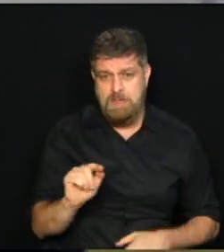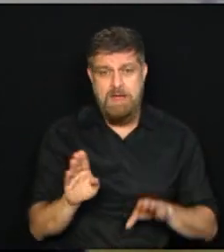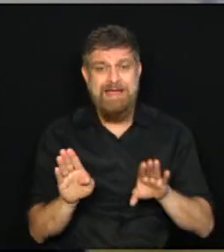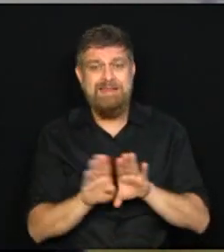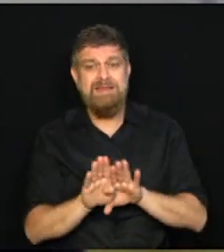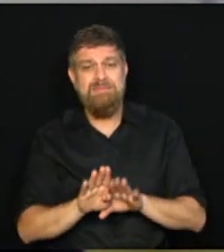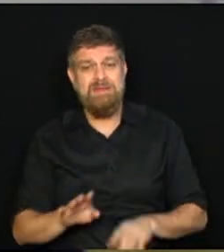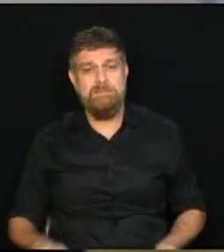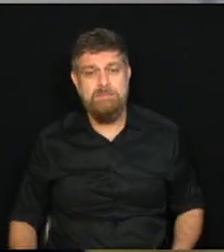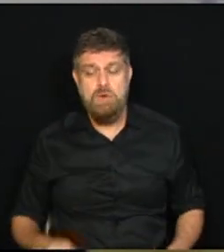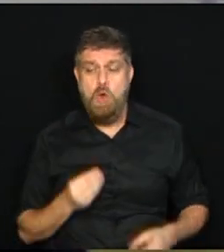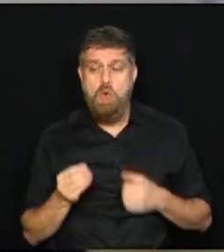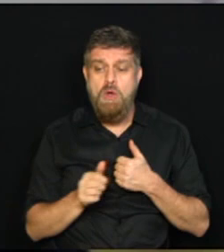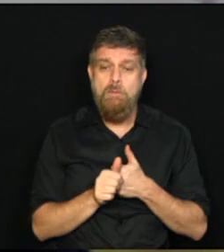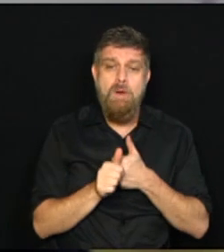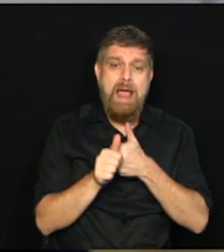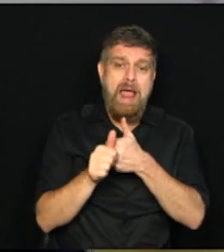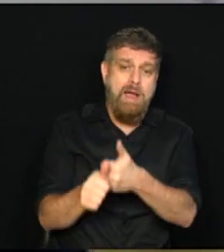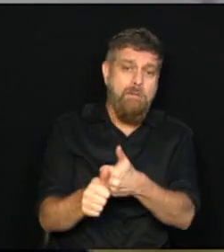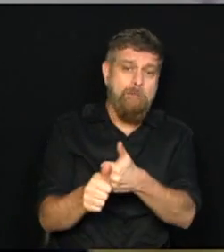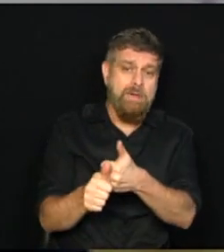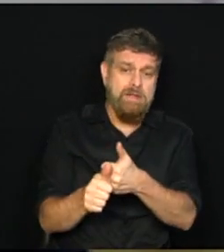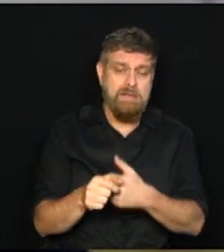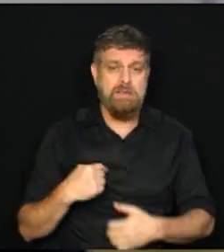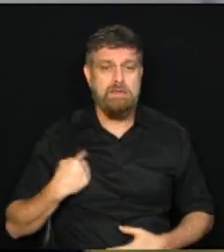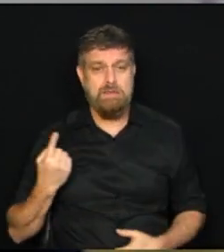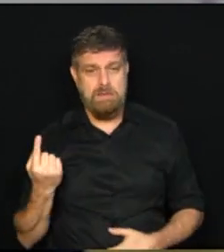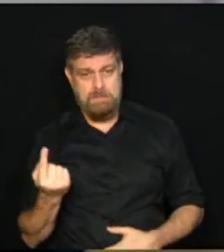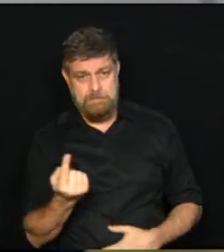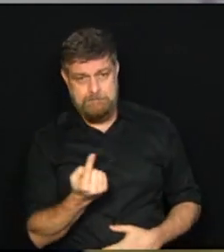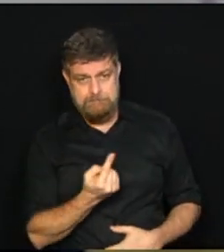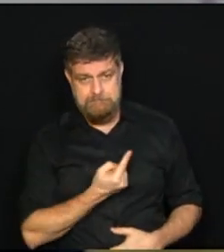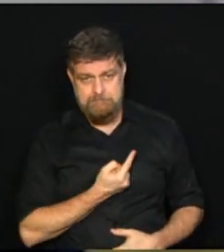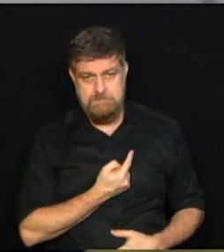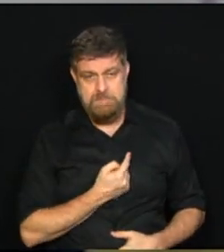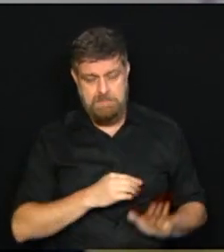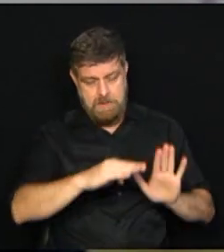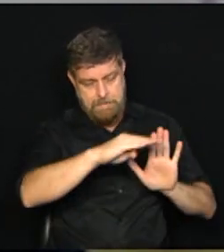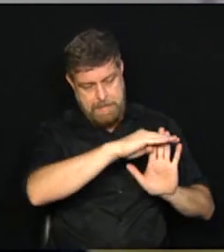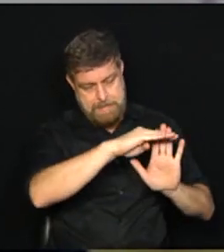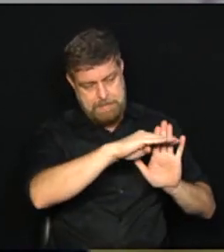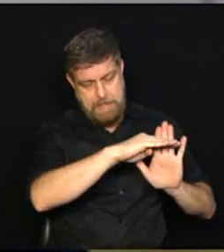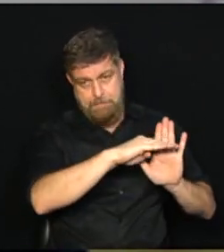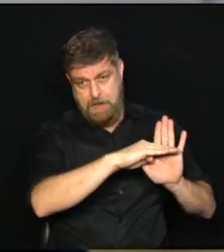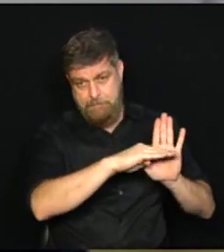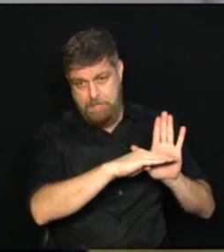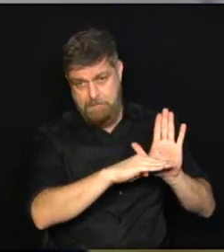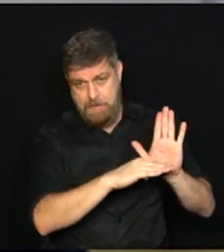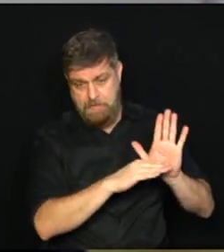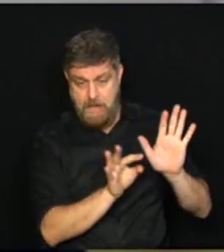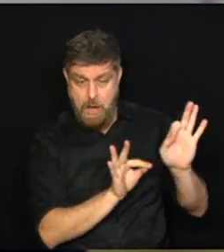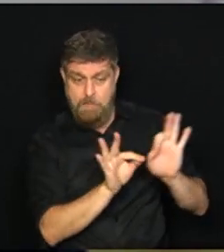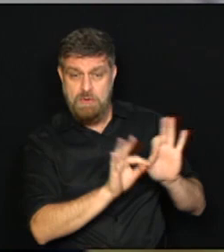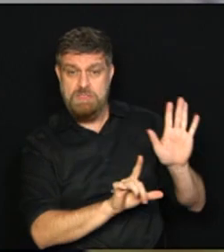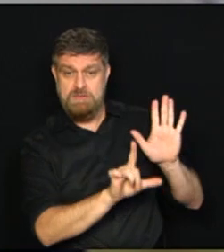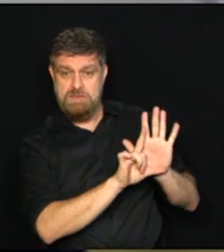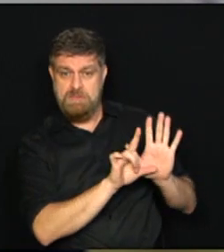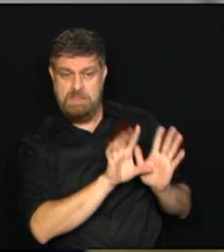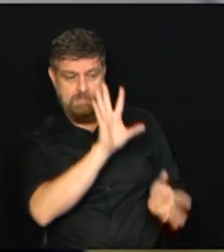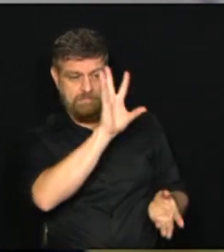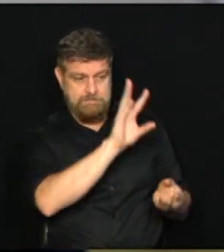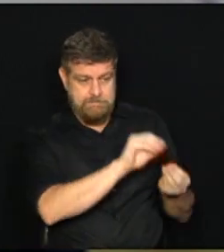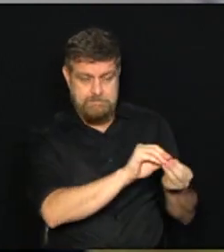forma de acompanhamento que a gente ali estabelece no projeto de lei. Então, não quero